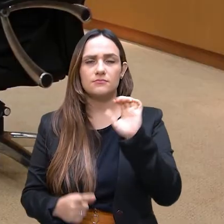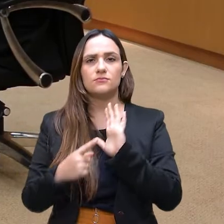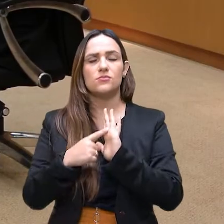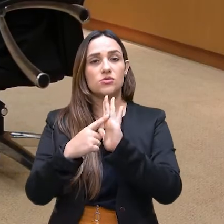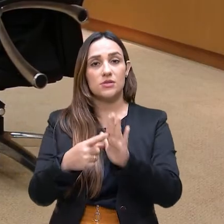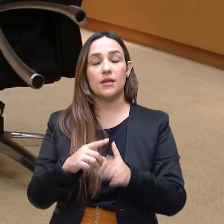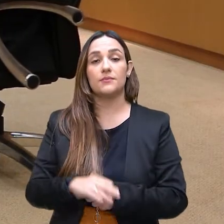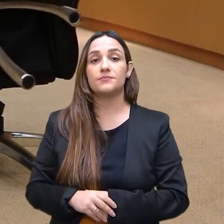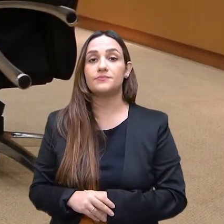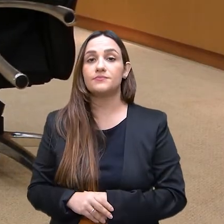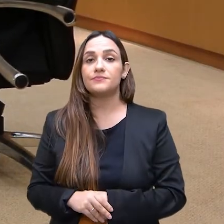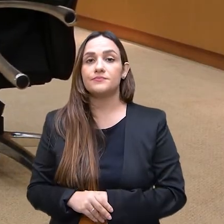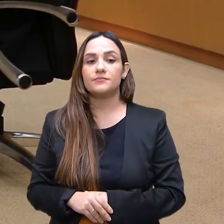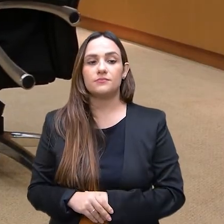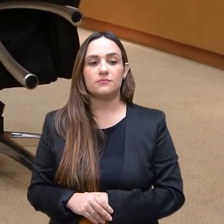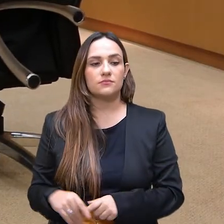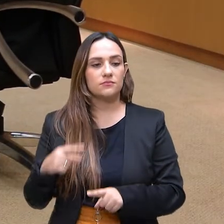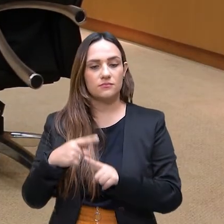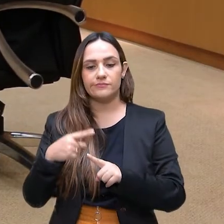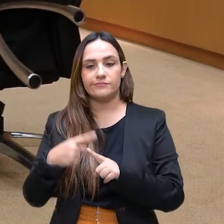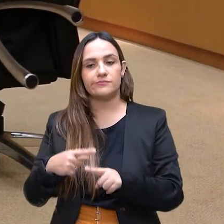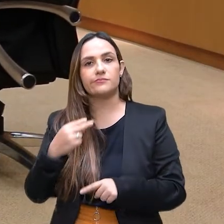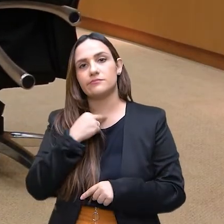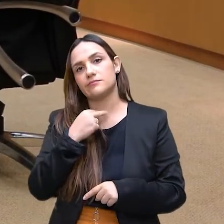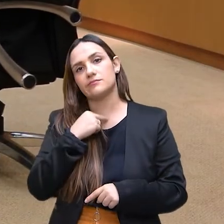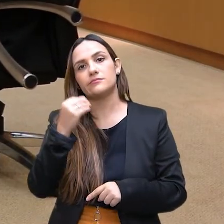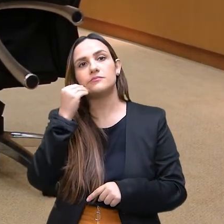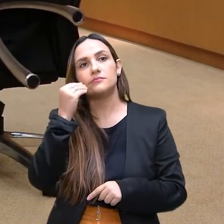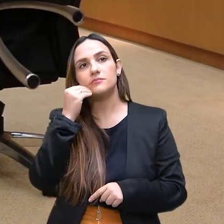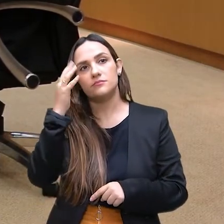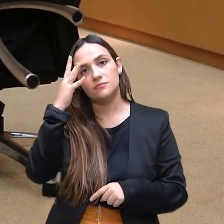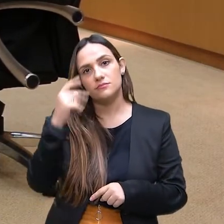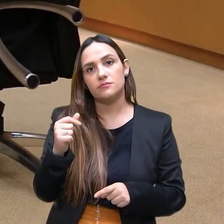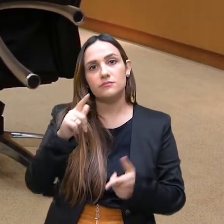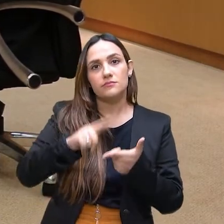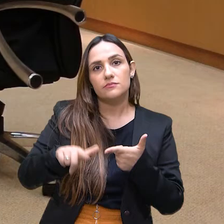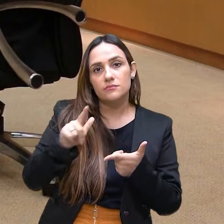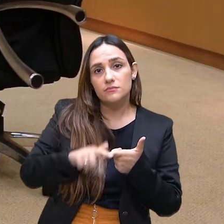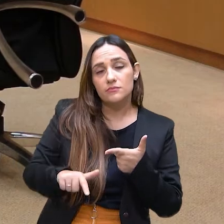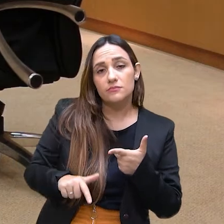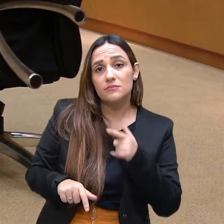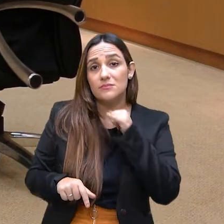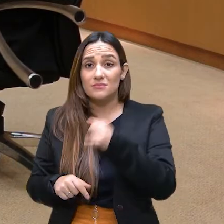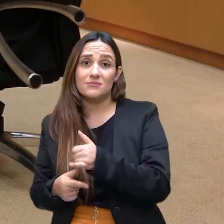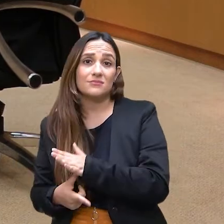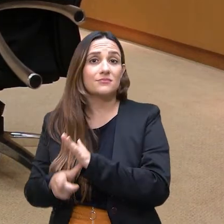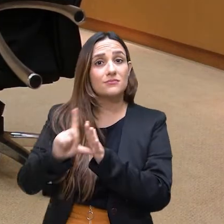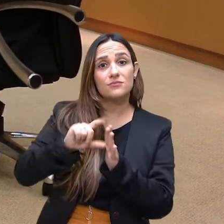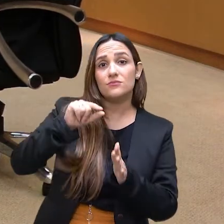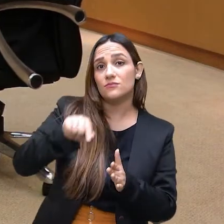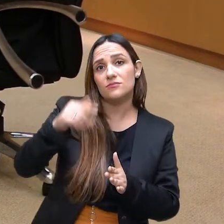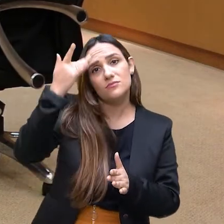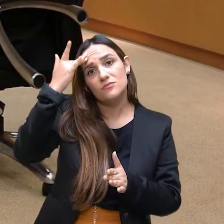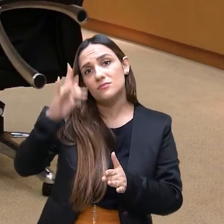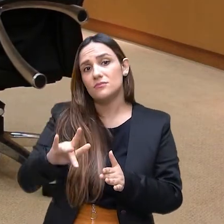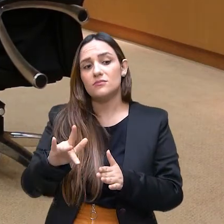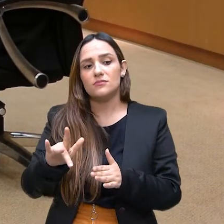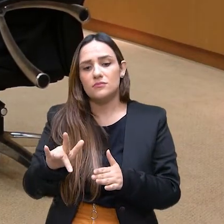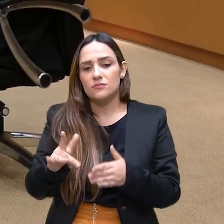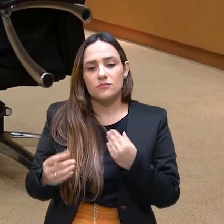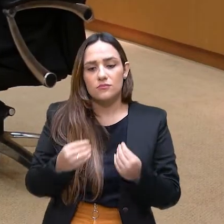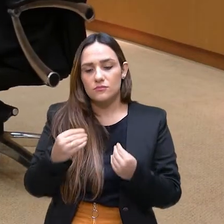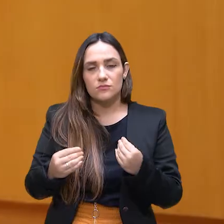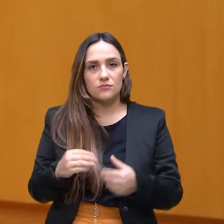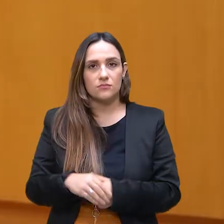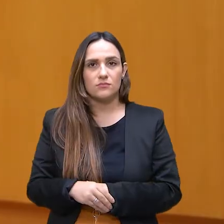também ressaltar, porque a gente não pode tentar resolver um problema sem antes entendê-lo na sua